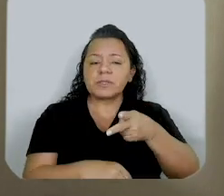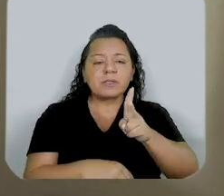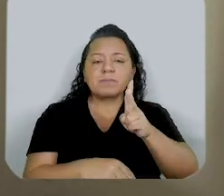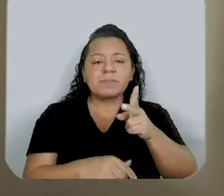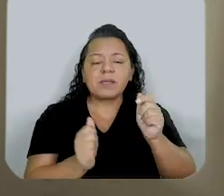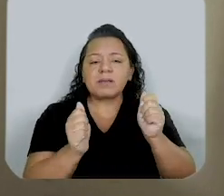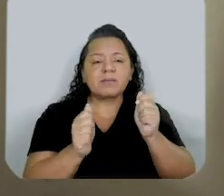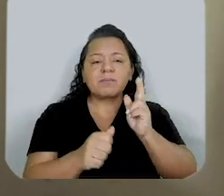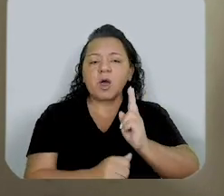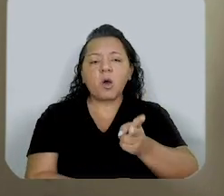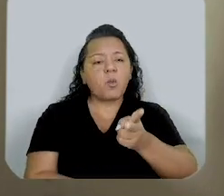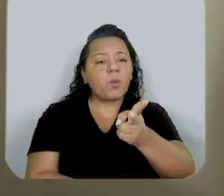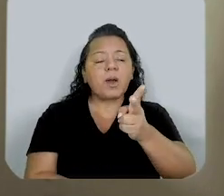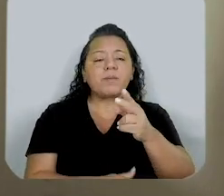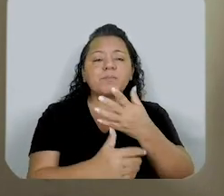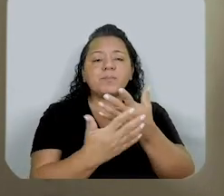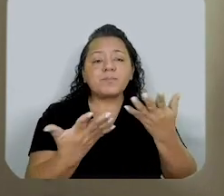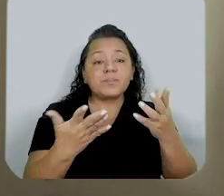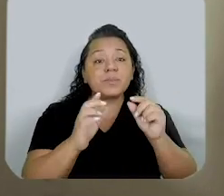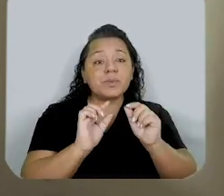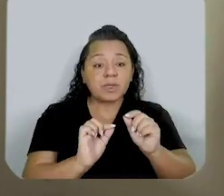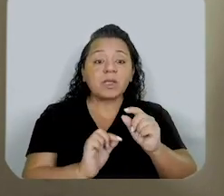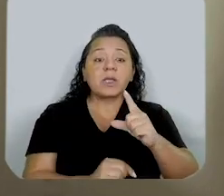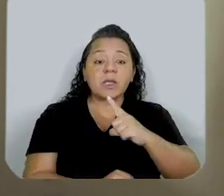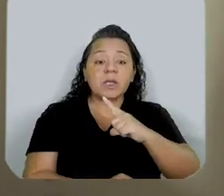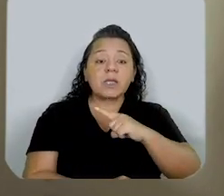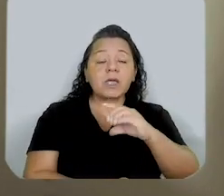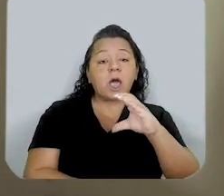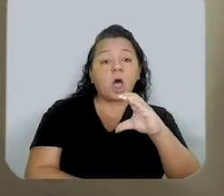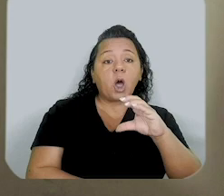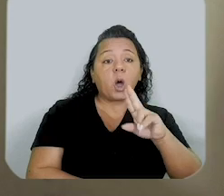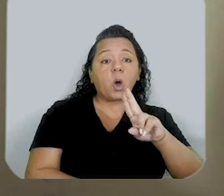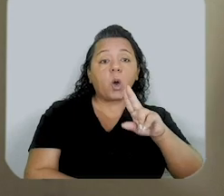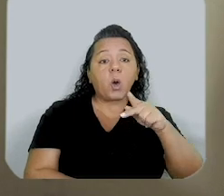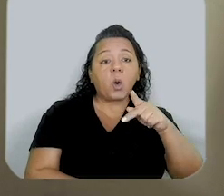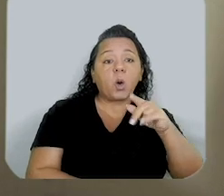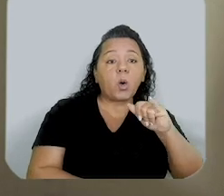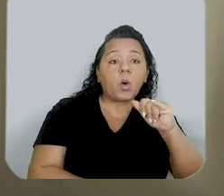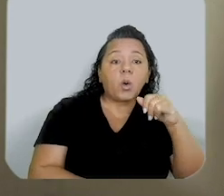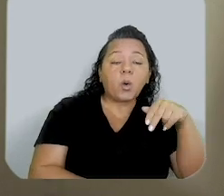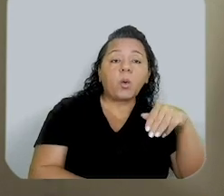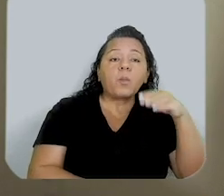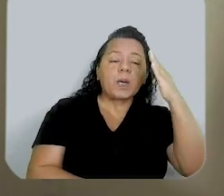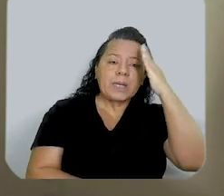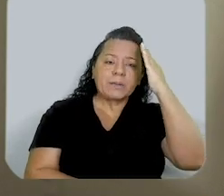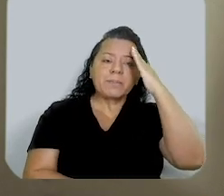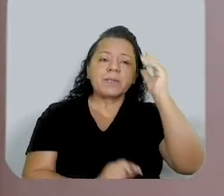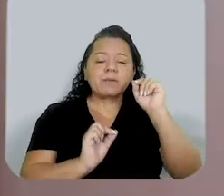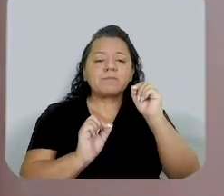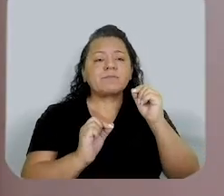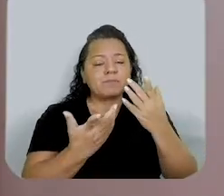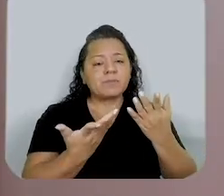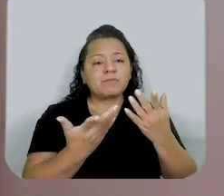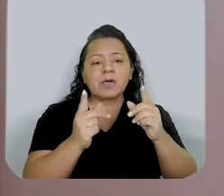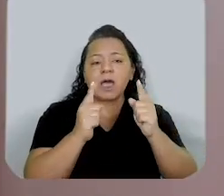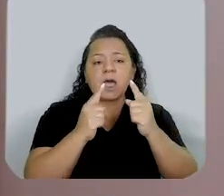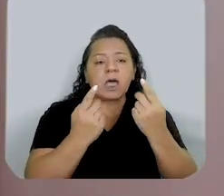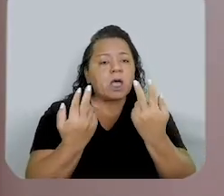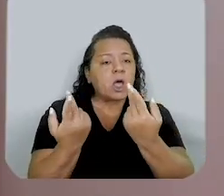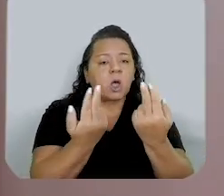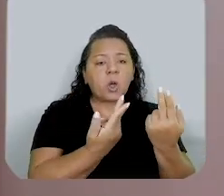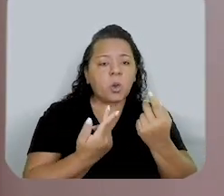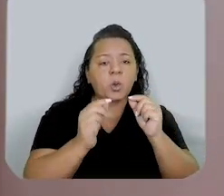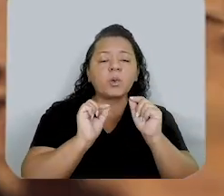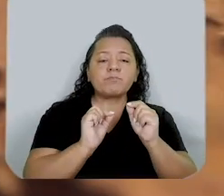inteiro, respeitando que ele não vai estar igual ao outro, isso me dá ainda mais inspiração para poder fazer um prato. A nossa relação com